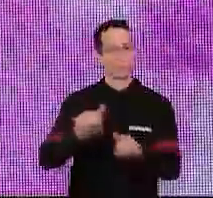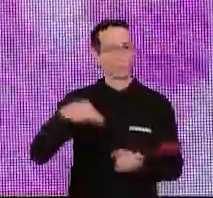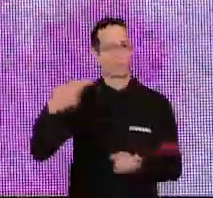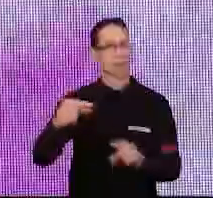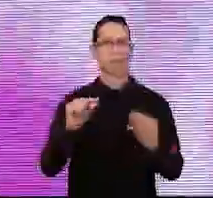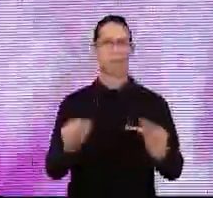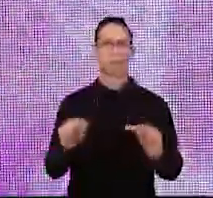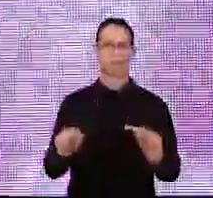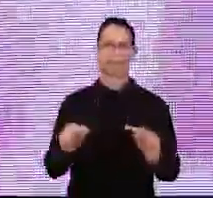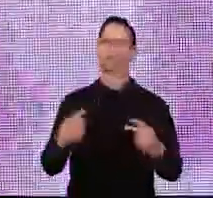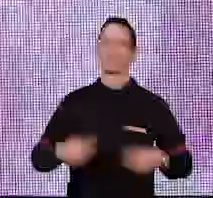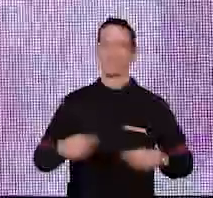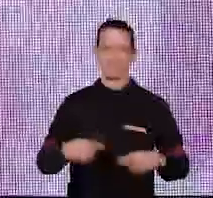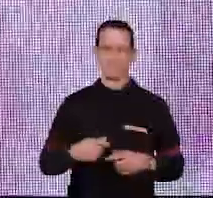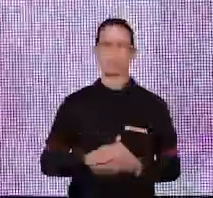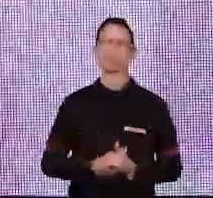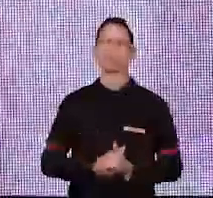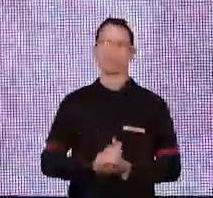certeza.